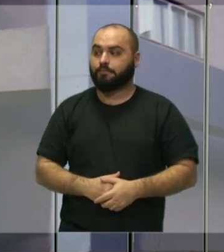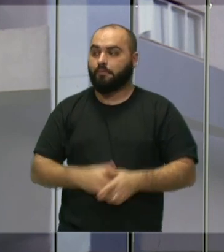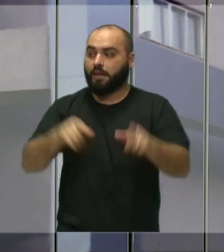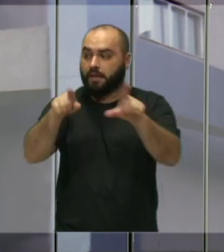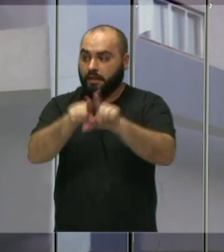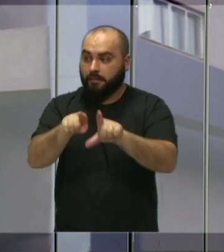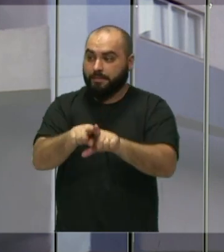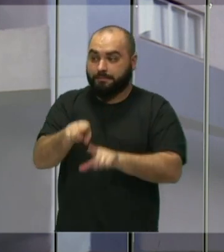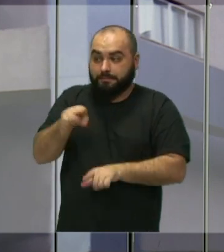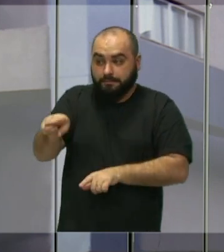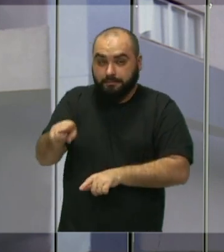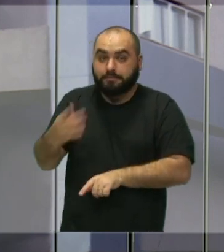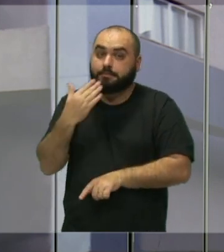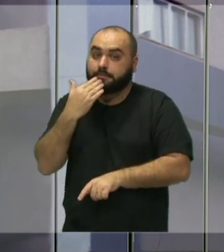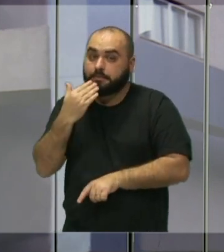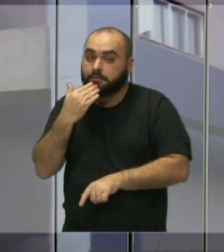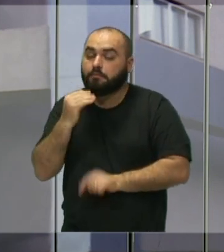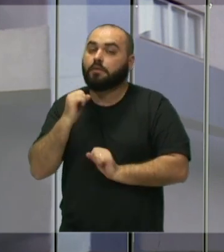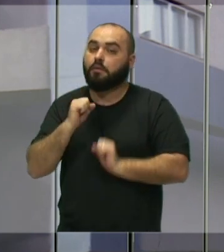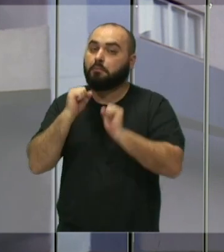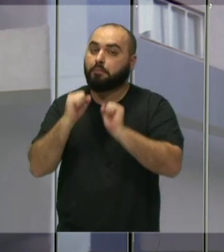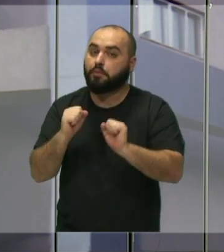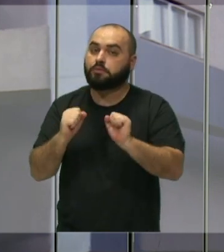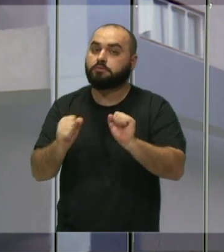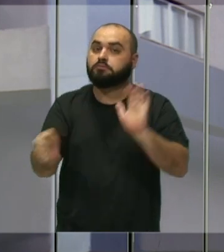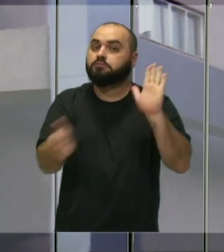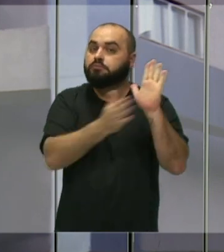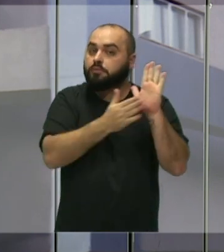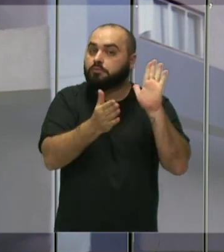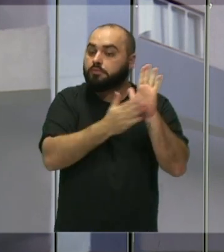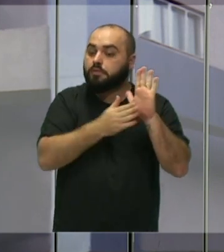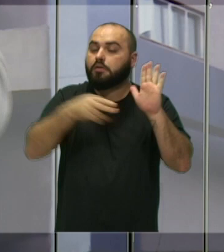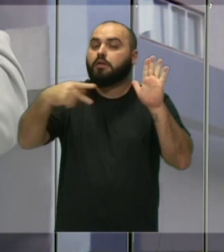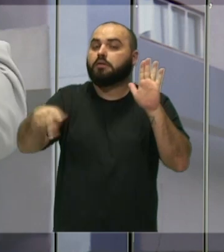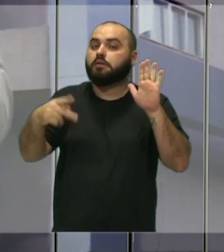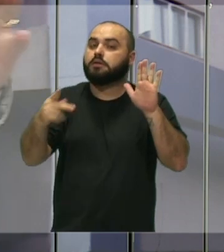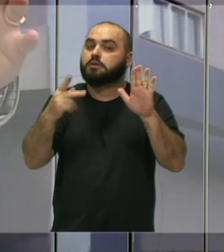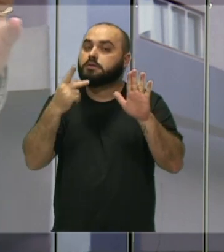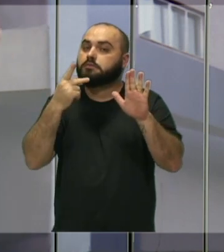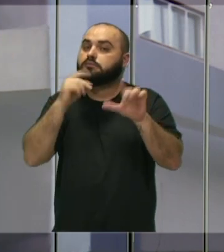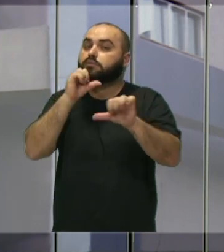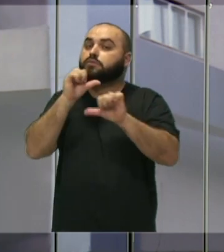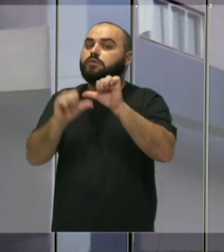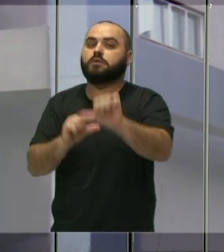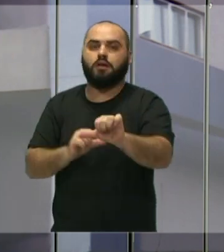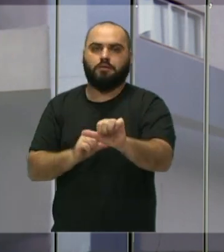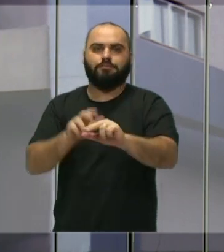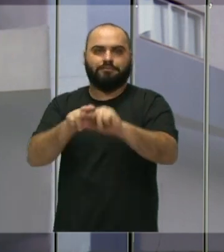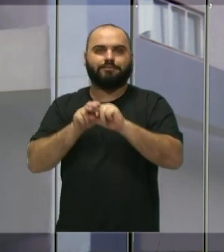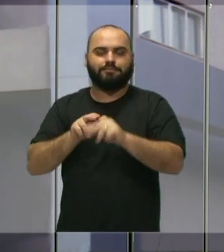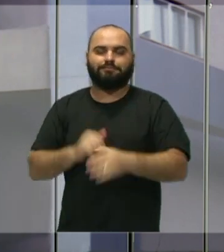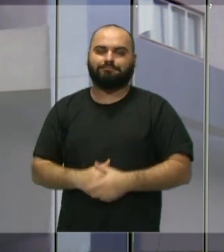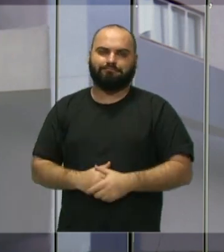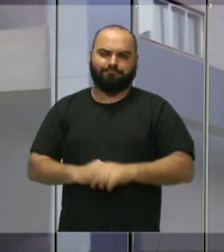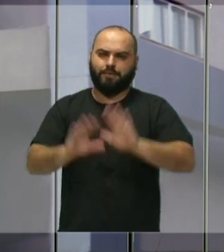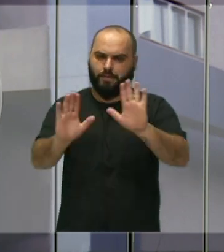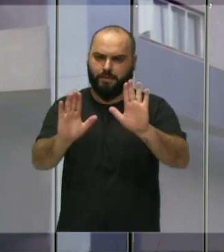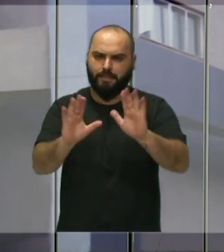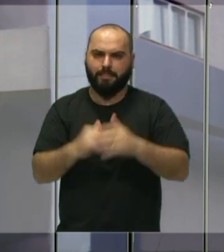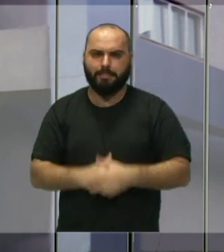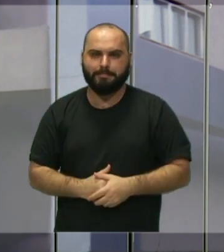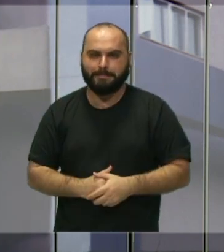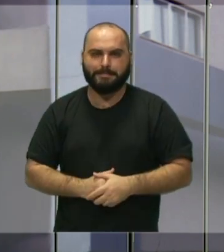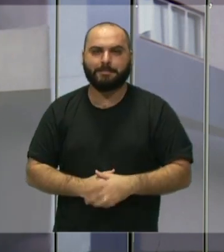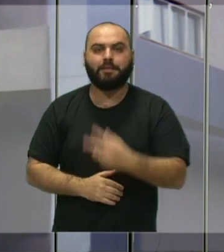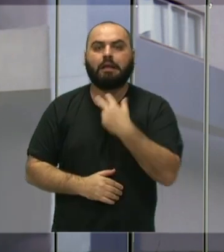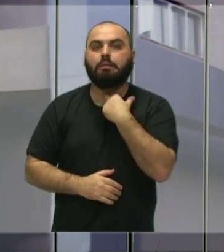dessa demanda que eu posso me nortear para propor justamente essas alterações. Então veja bem, eu não posso chegar no ano